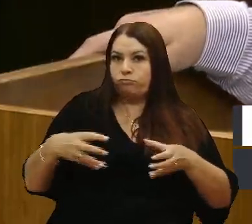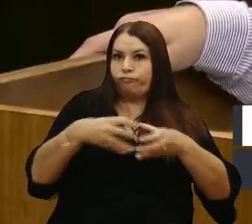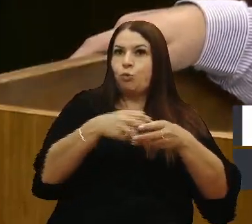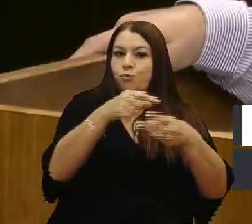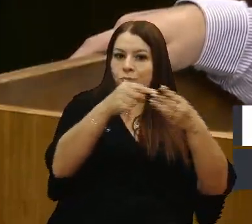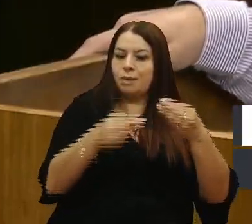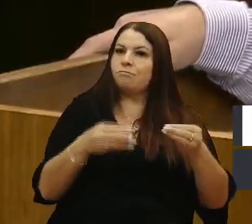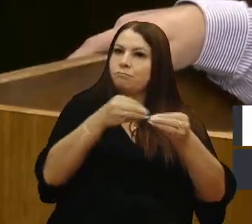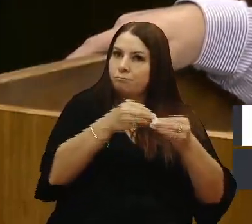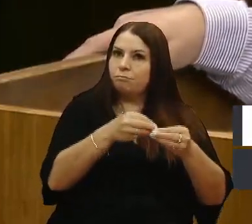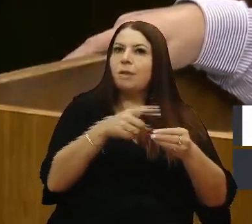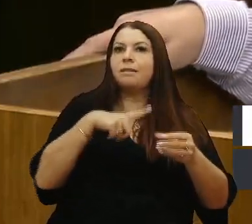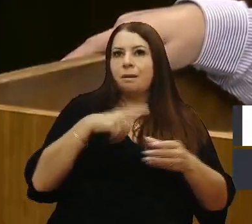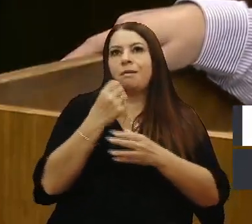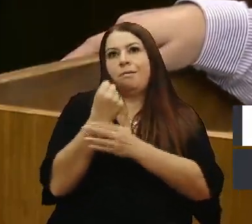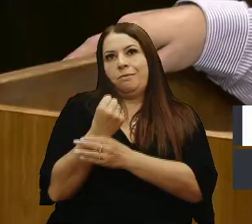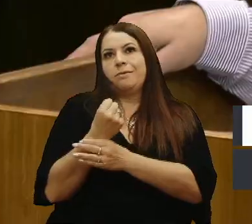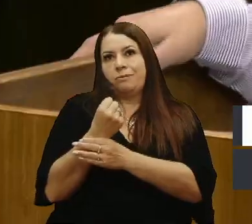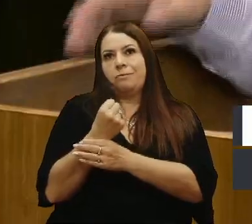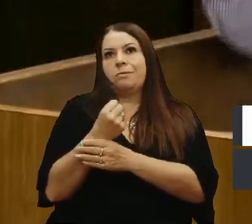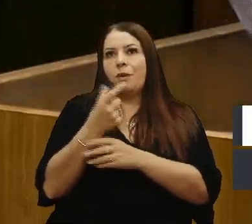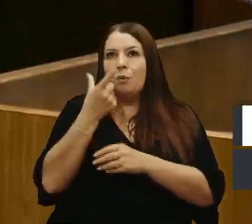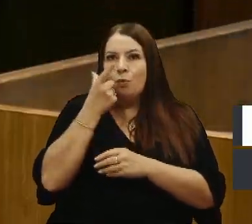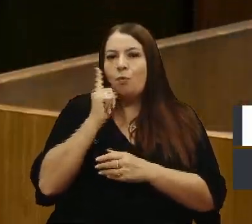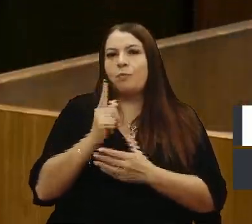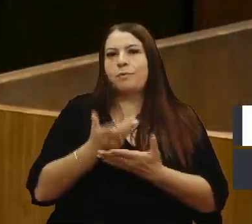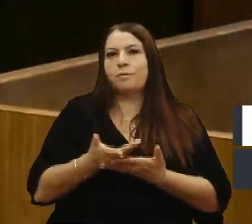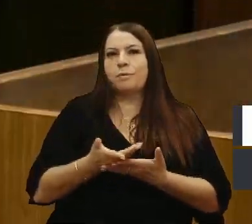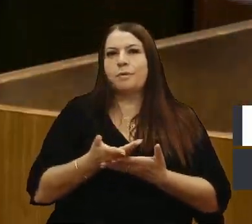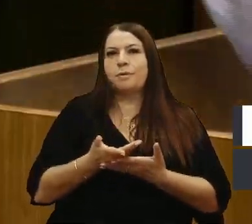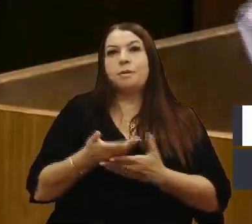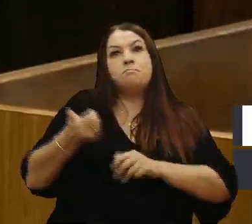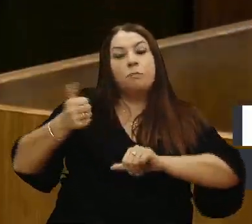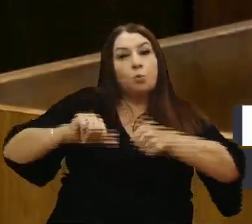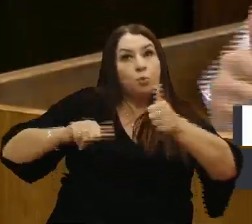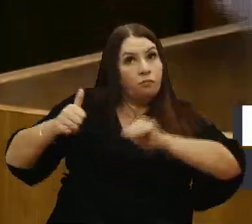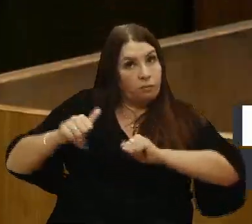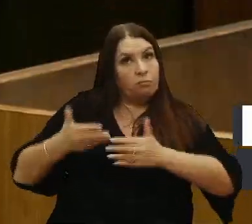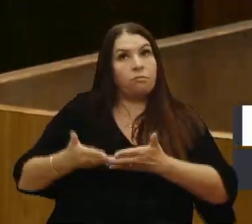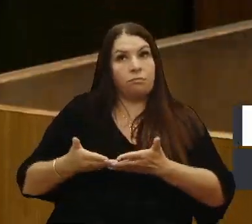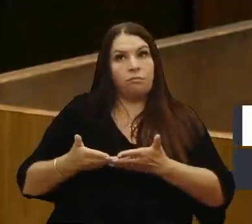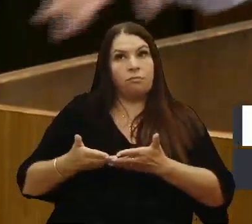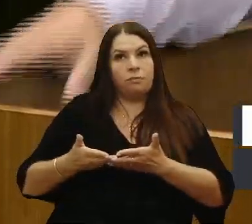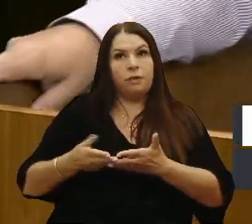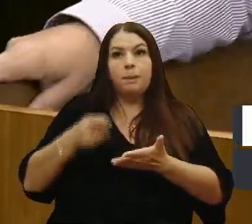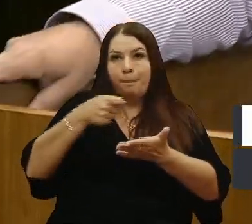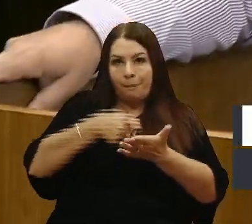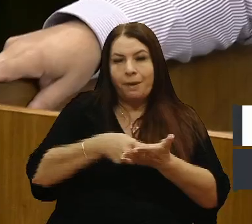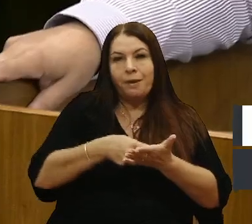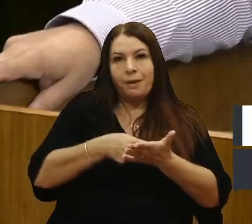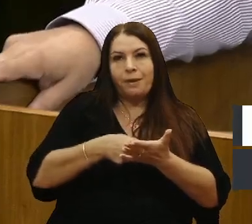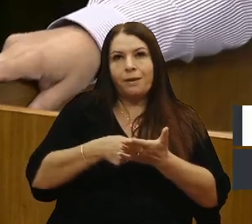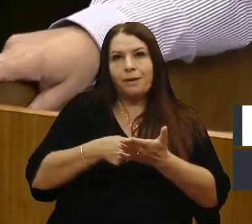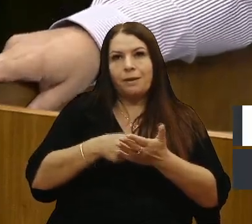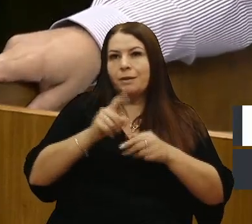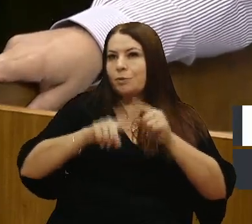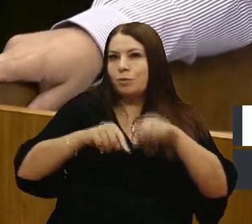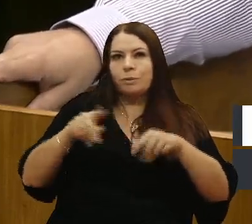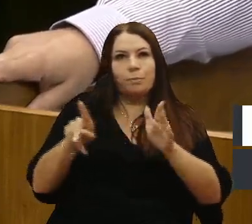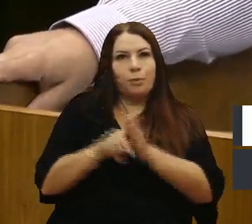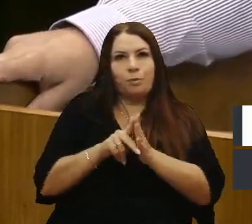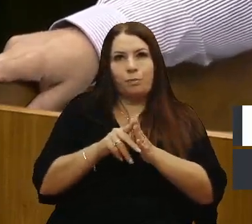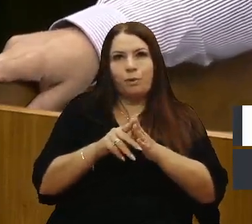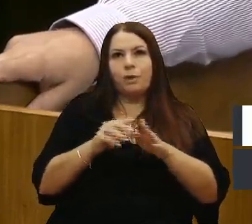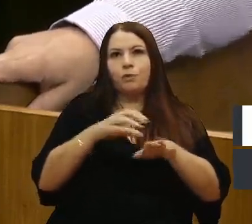para garantir que a gente possa qualificar e subsidiar os recursos do transporte